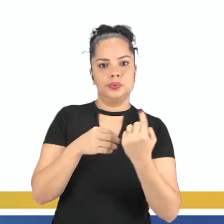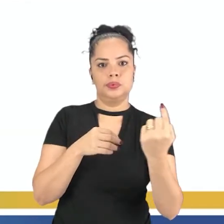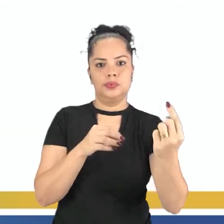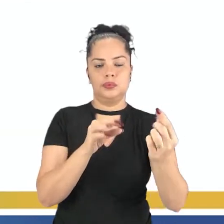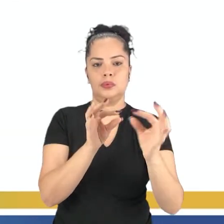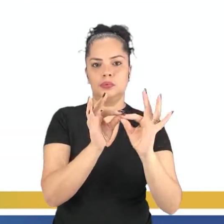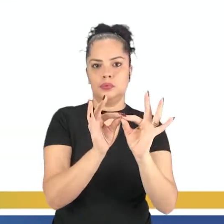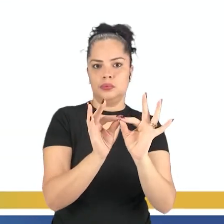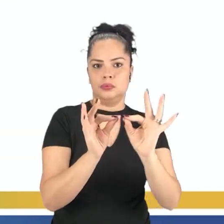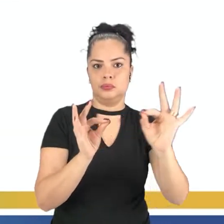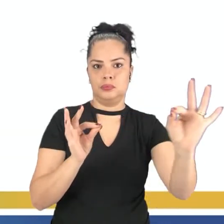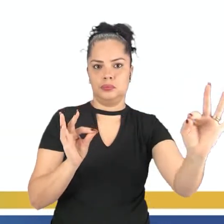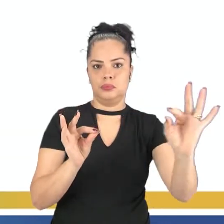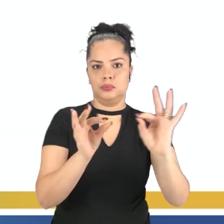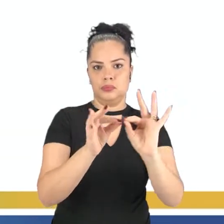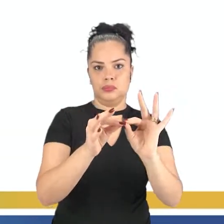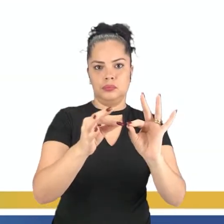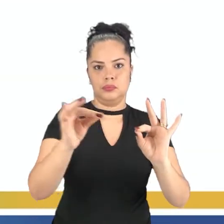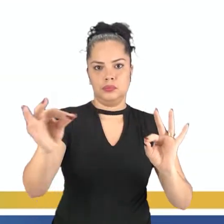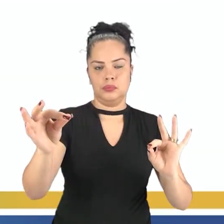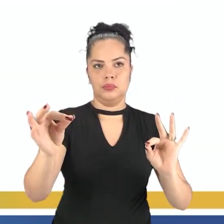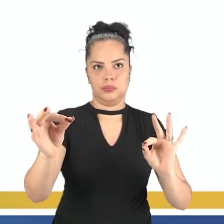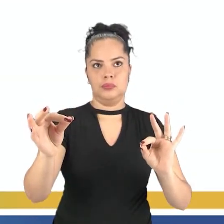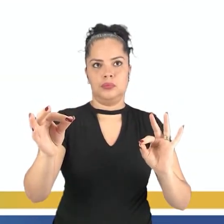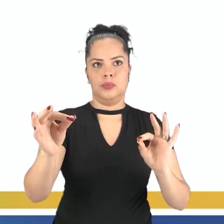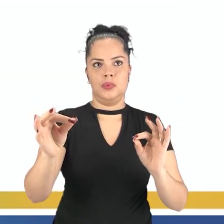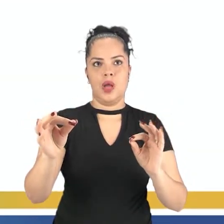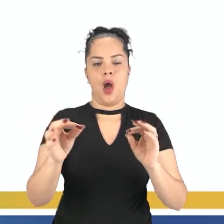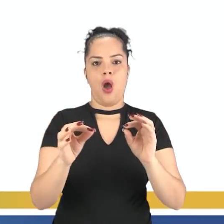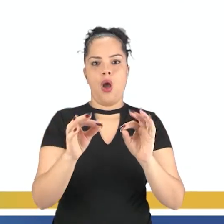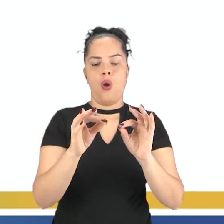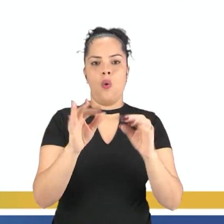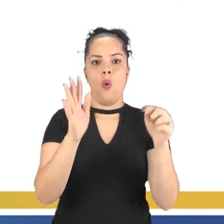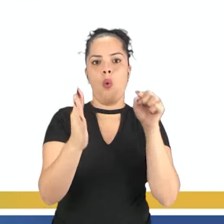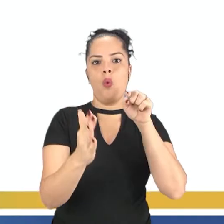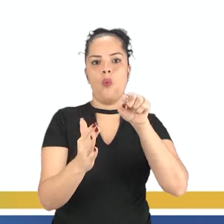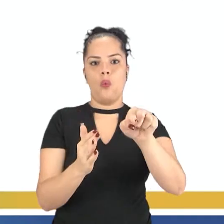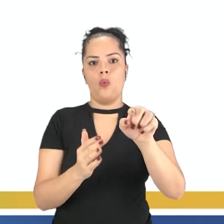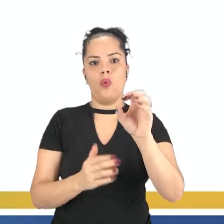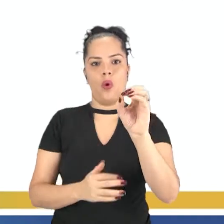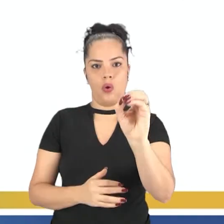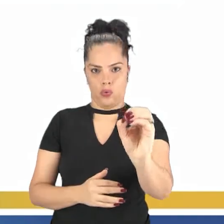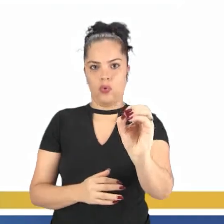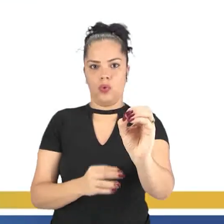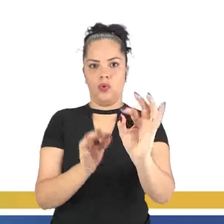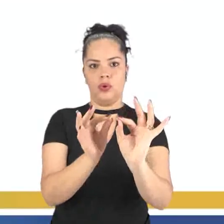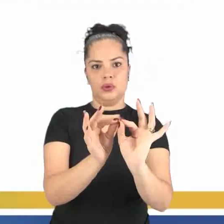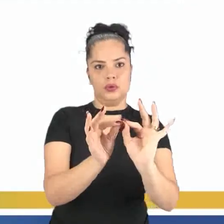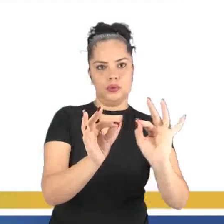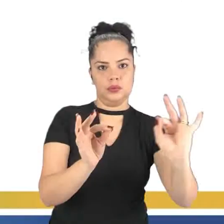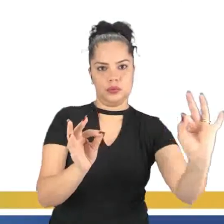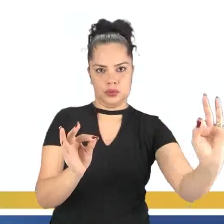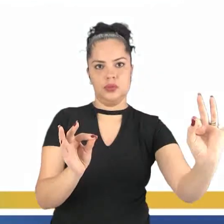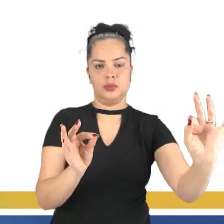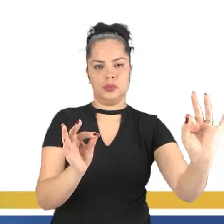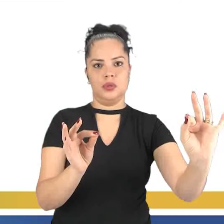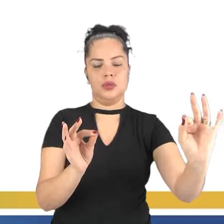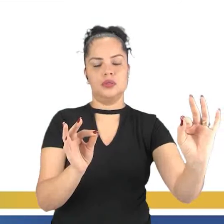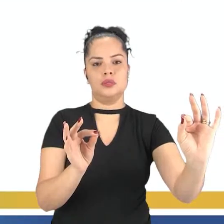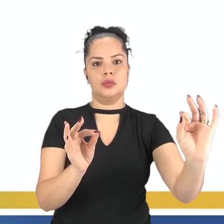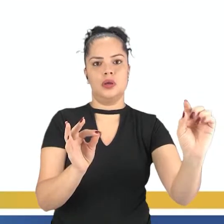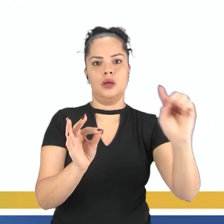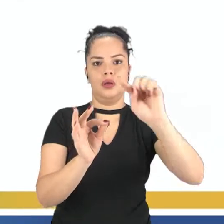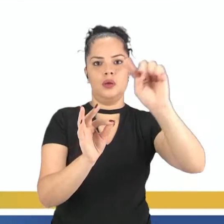distância constante do ponto central O, que eu falo que é o raio da esfera. E aí você tem, né, exemplos que não